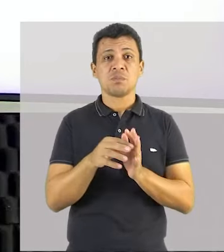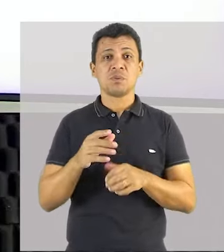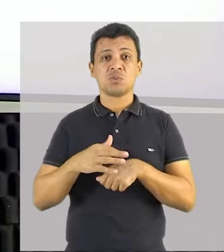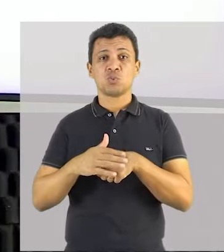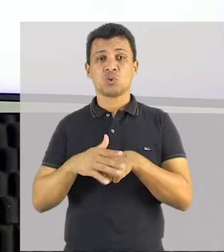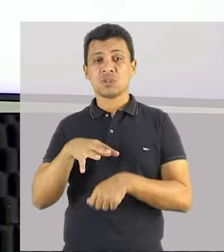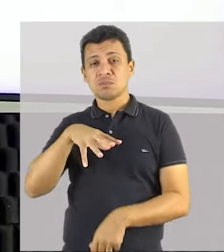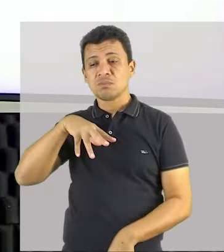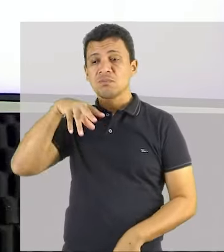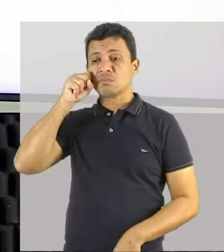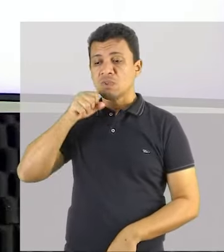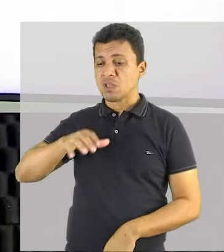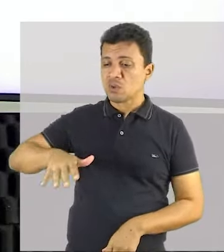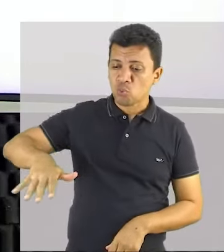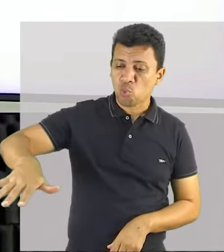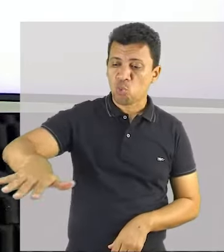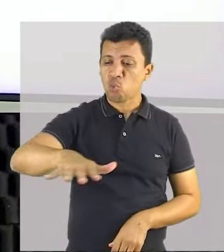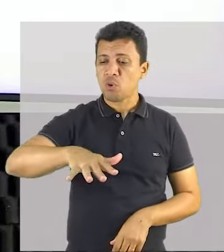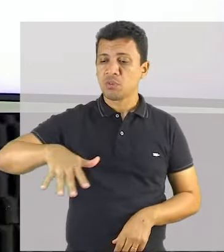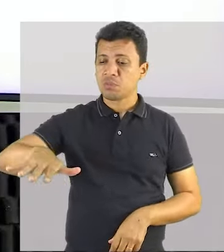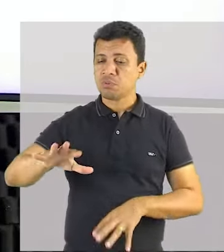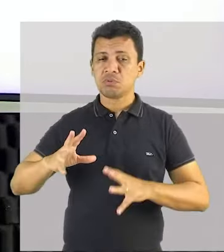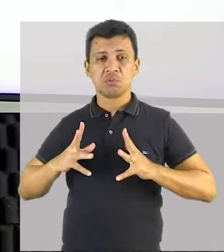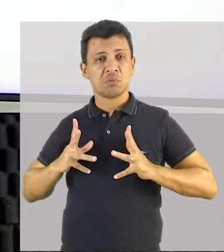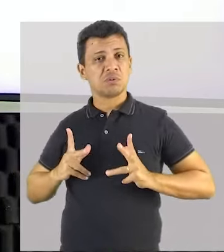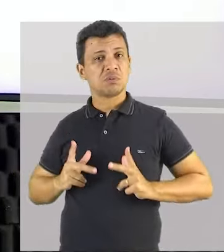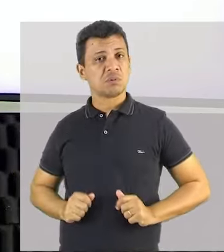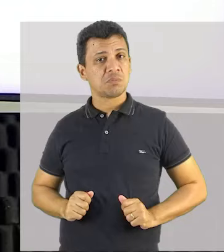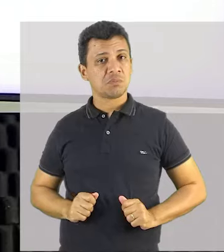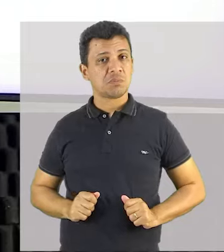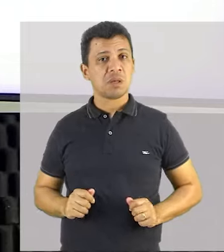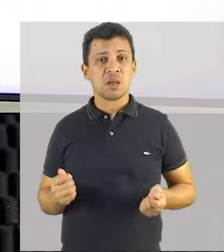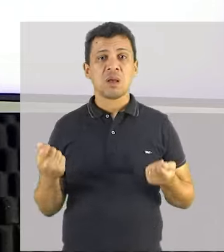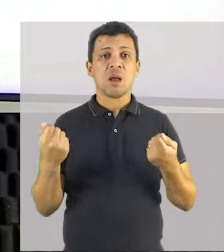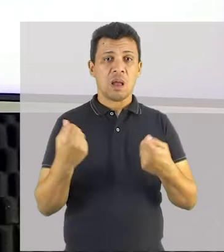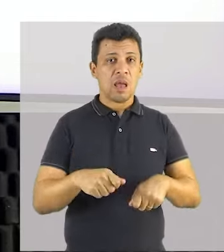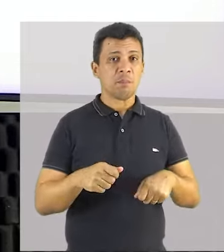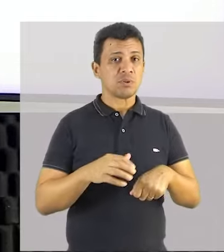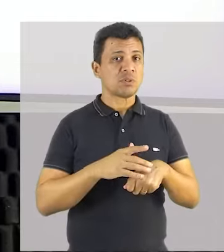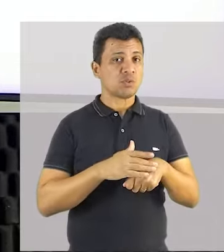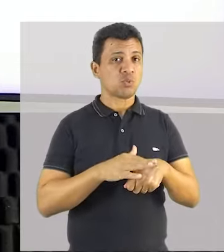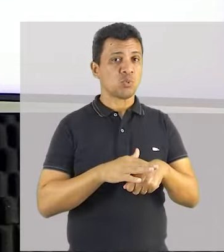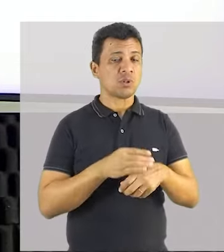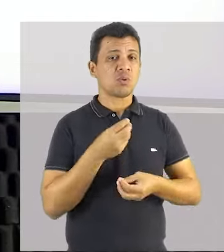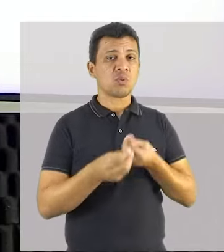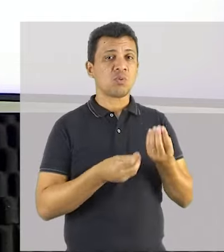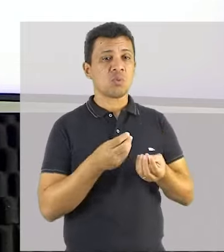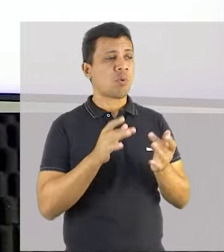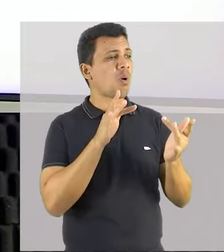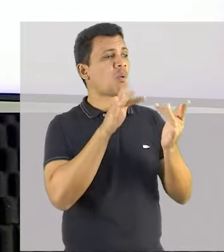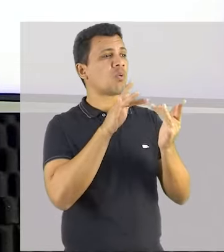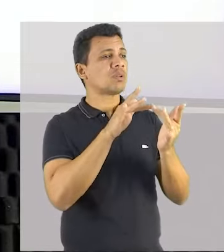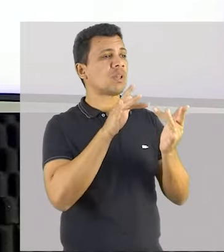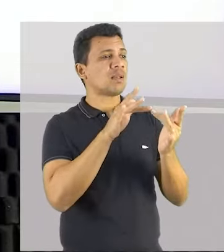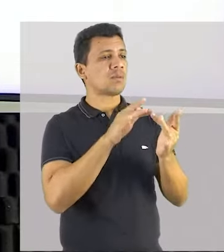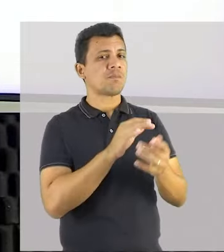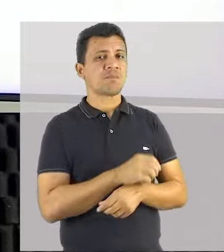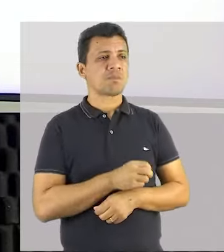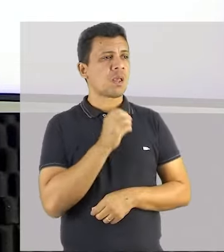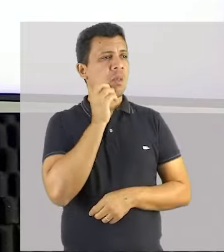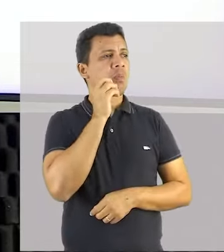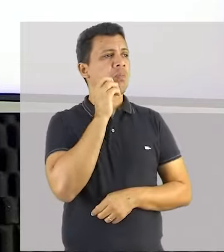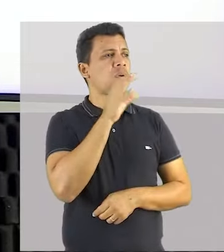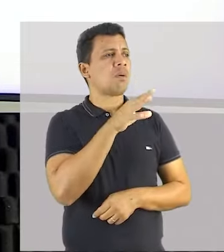eh saneado eu pego a tuberculose por por saliva por contato direto com outra